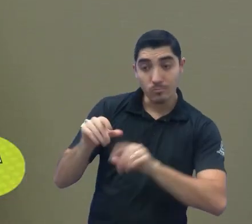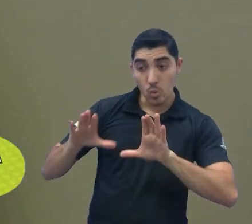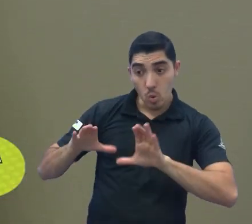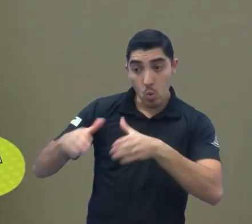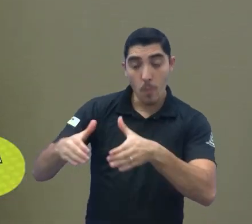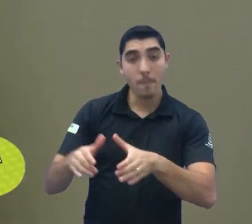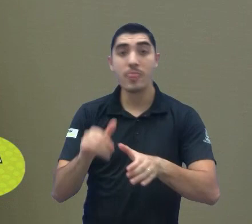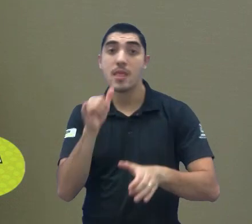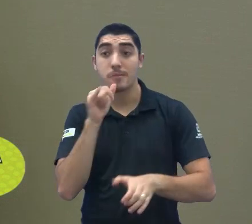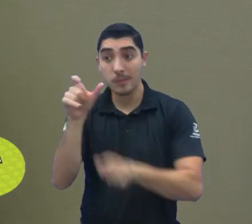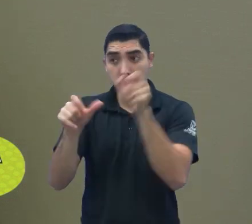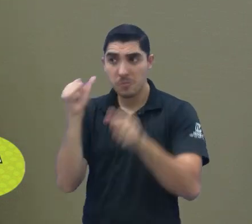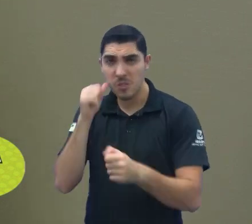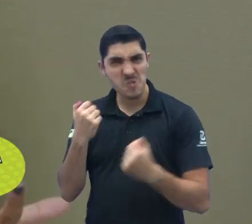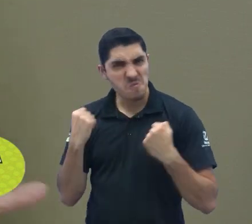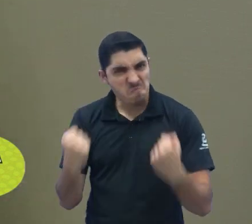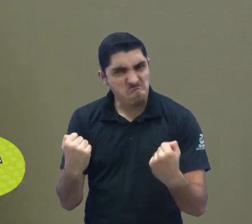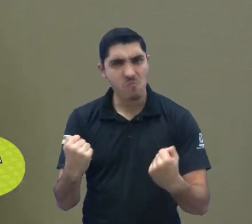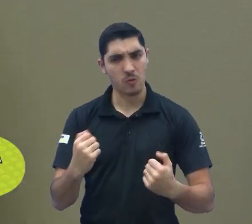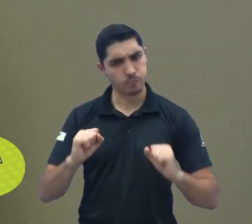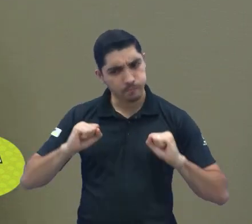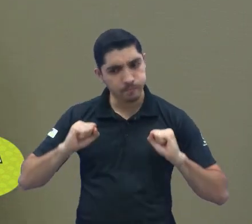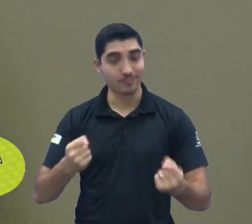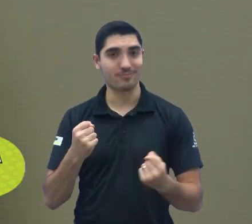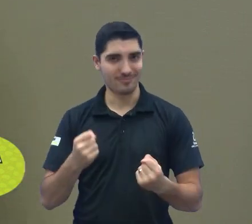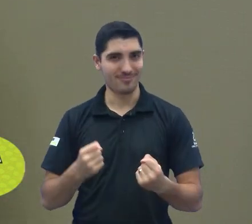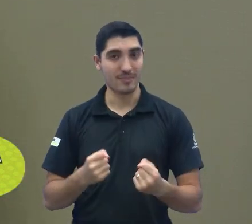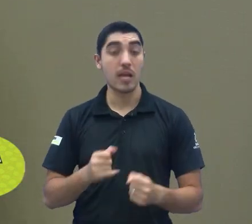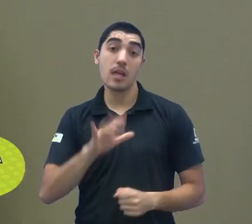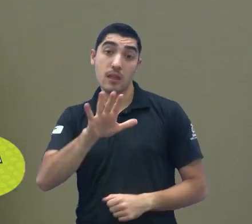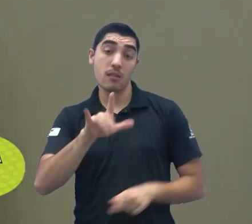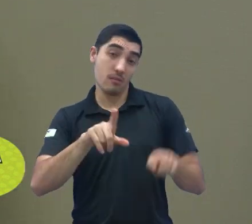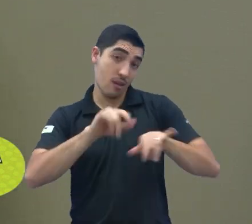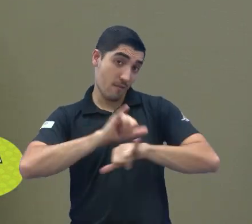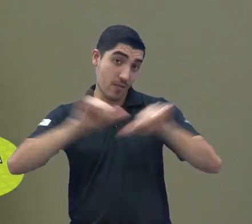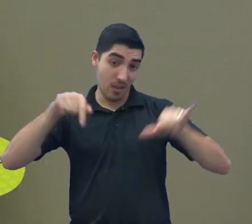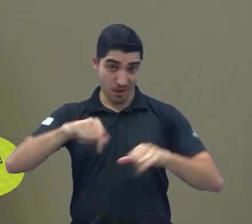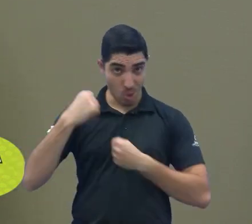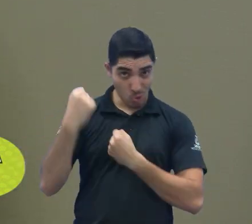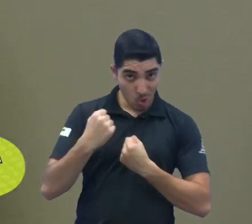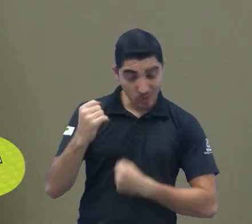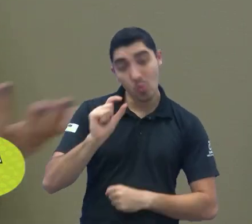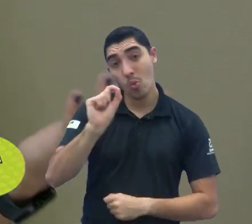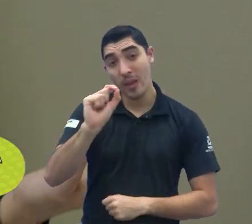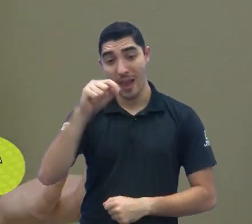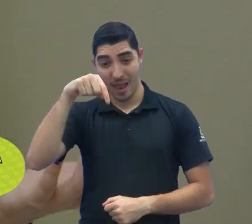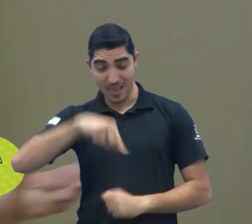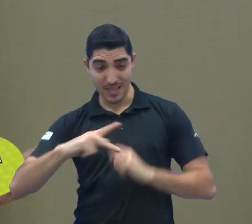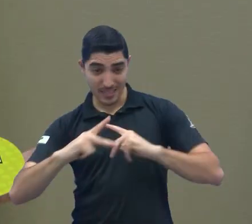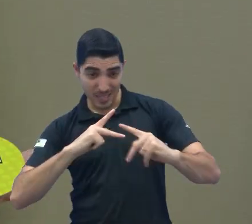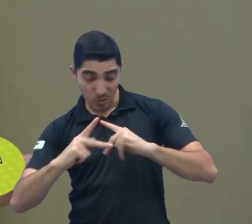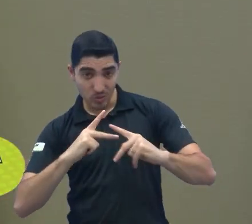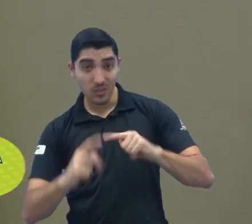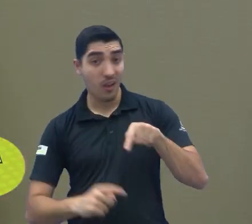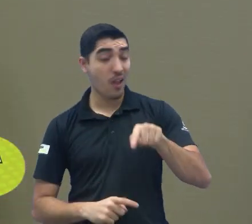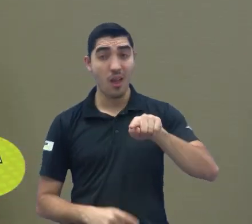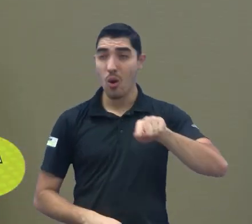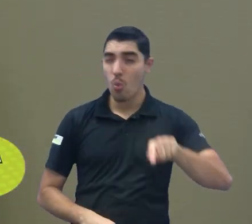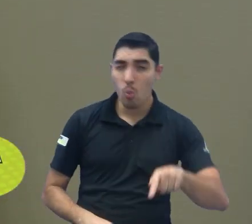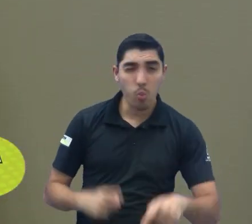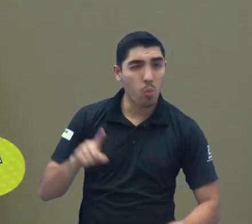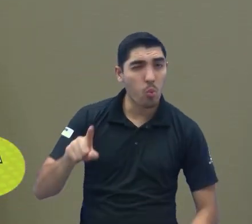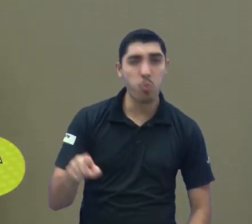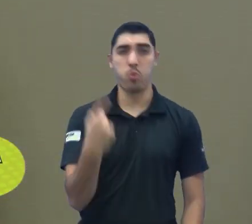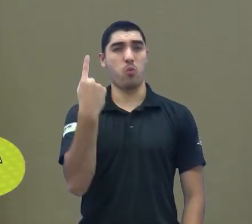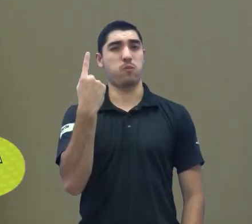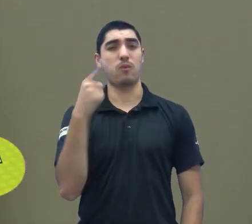essa característica e ressaltar ao torcedor que São José hoje é a única cidade, tá, que tem